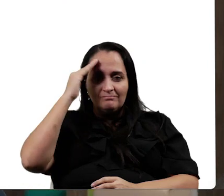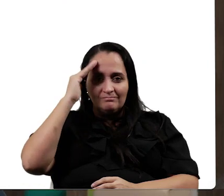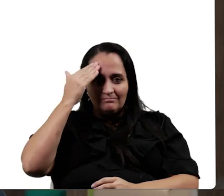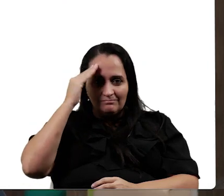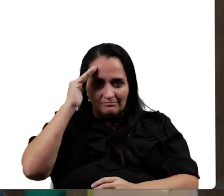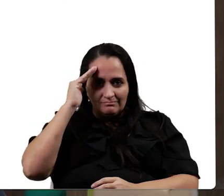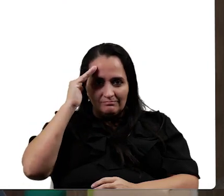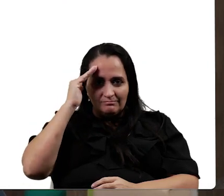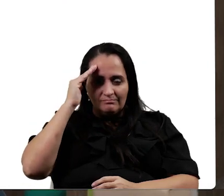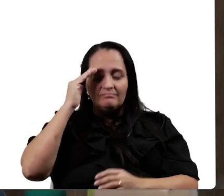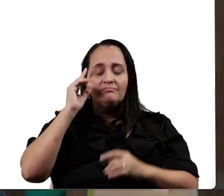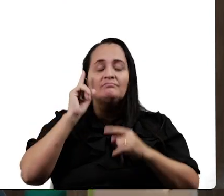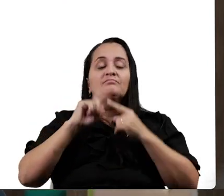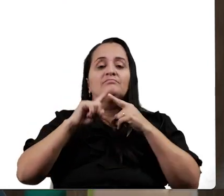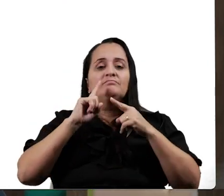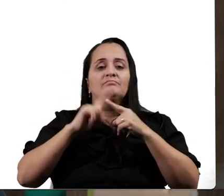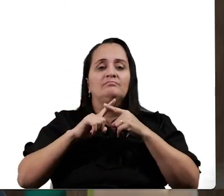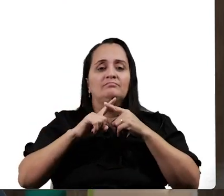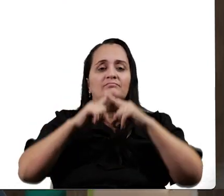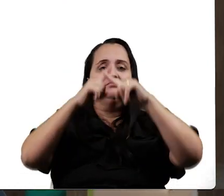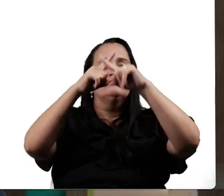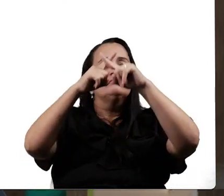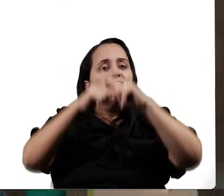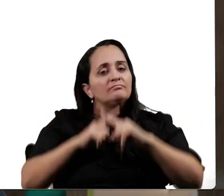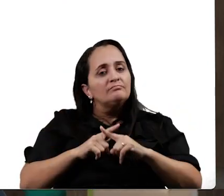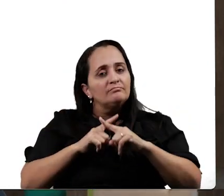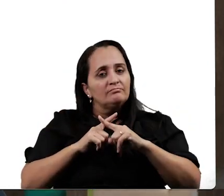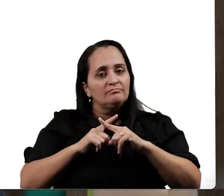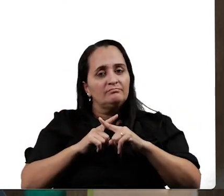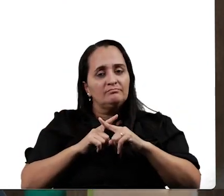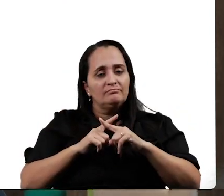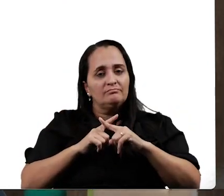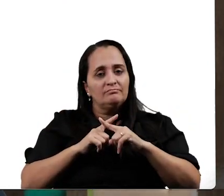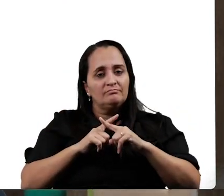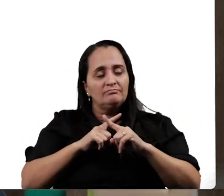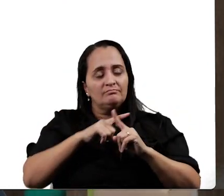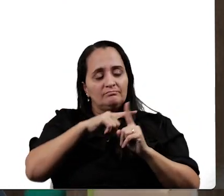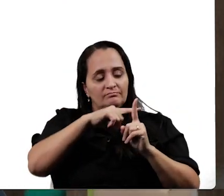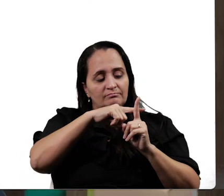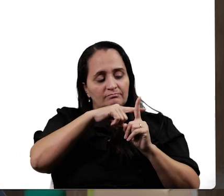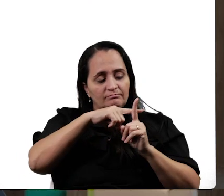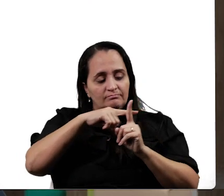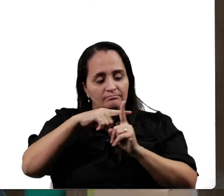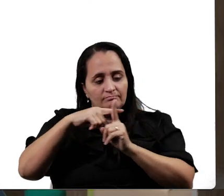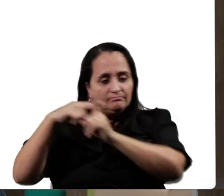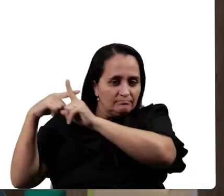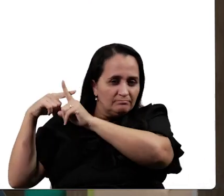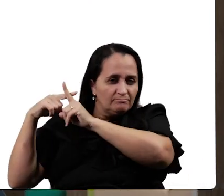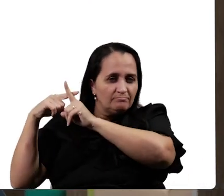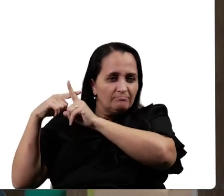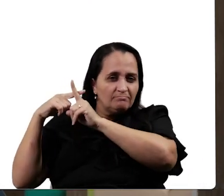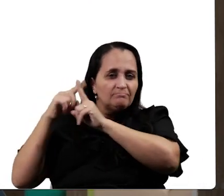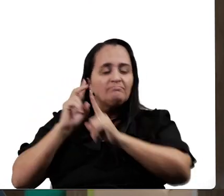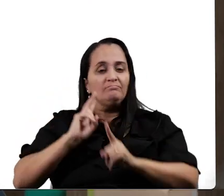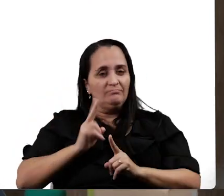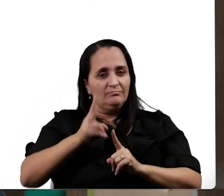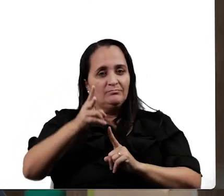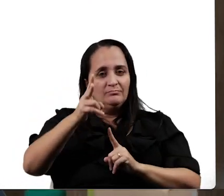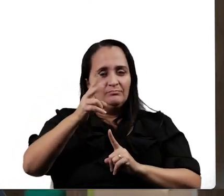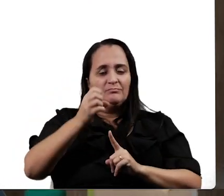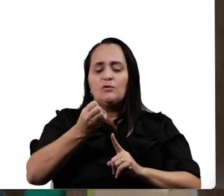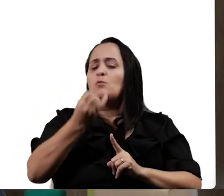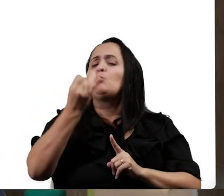meus amiguinhos porque a multiplicação é como a Prof falou no início uma soma Estendida é